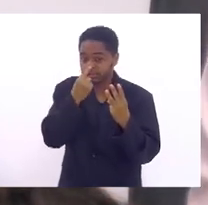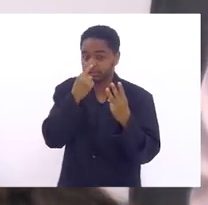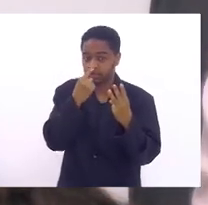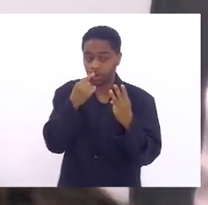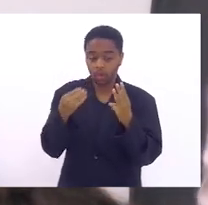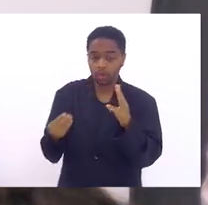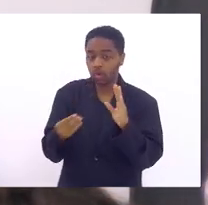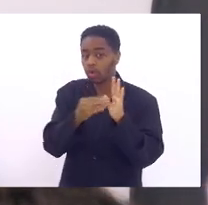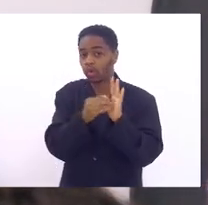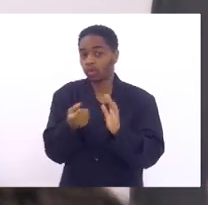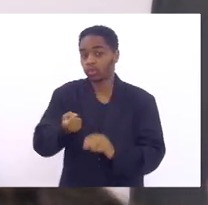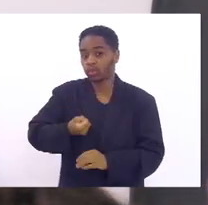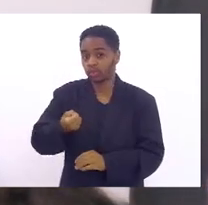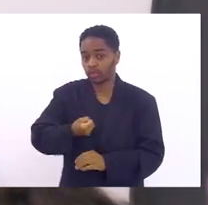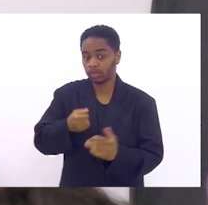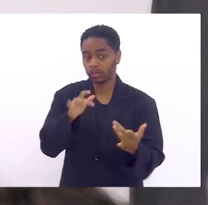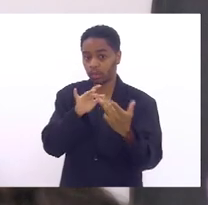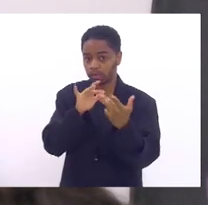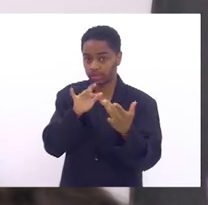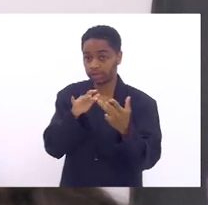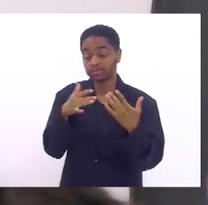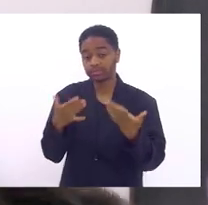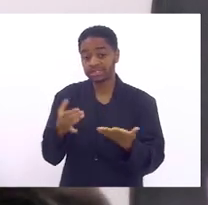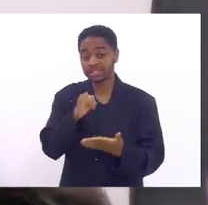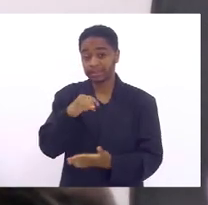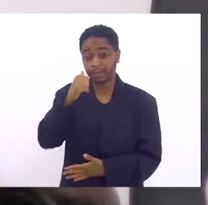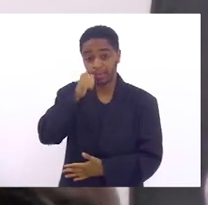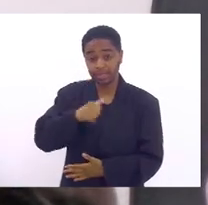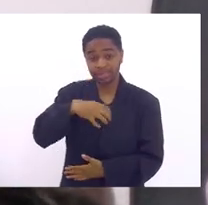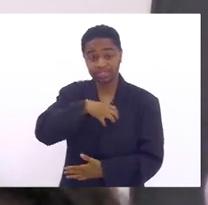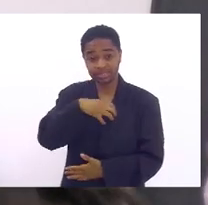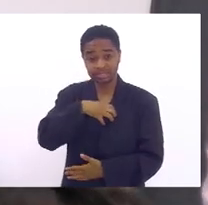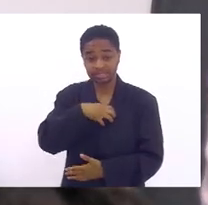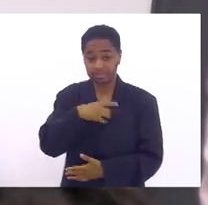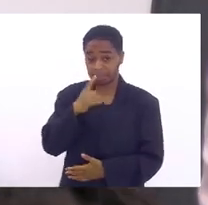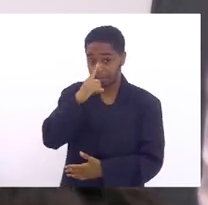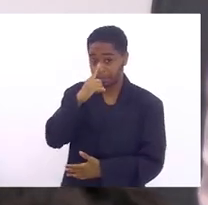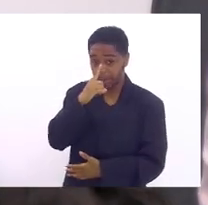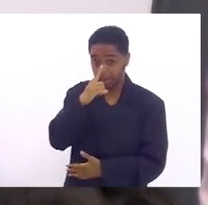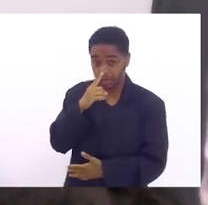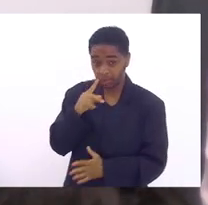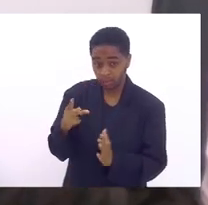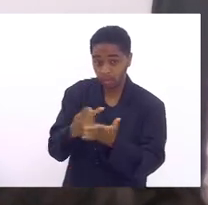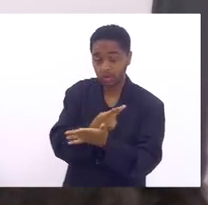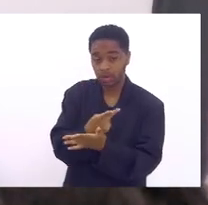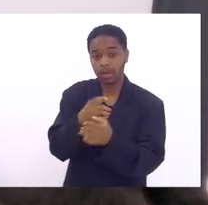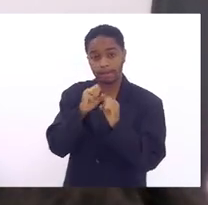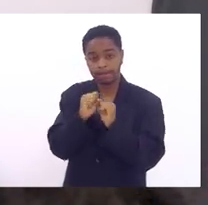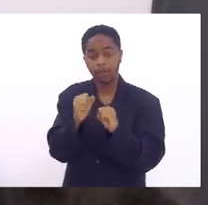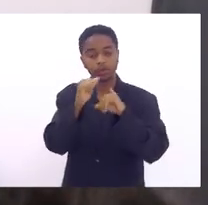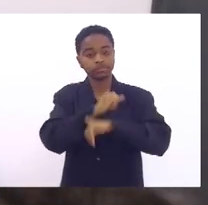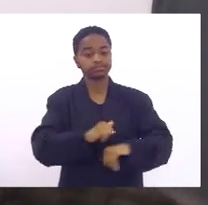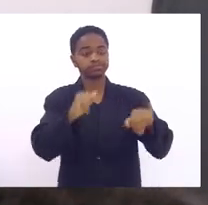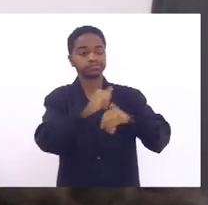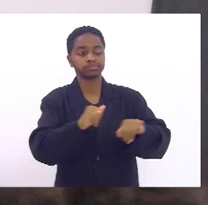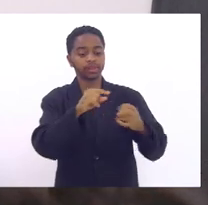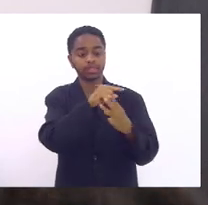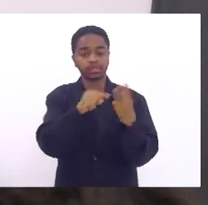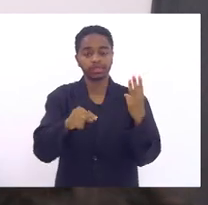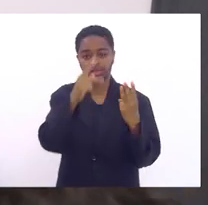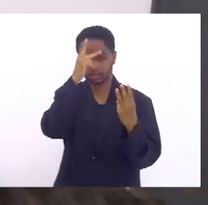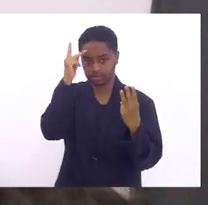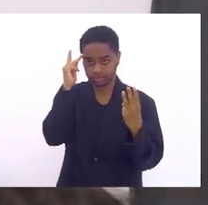do de contato com essa mulher e se ela se sentir em qualquer situação de perigo ela aciona é é é esse Guardião